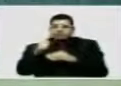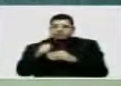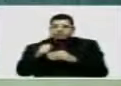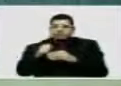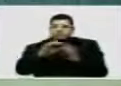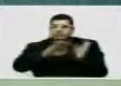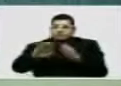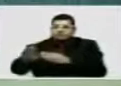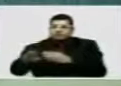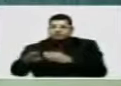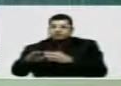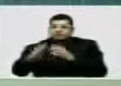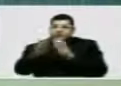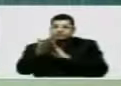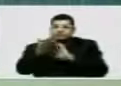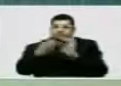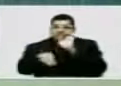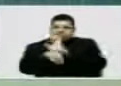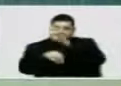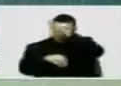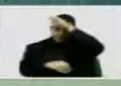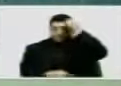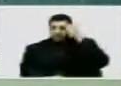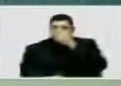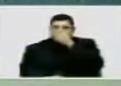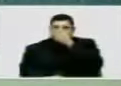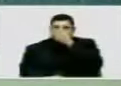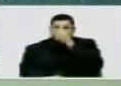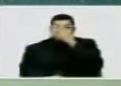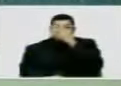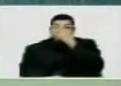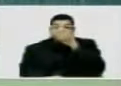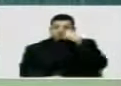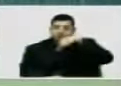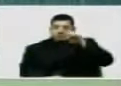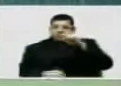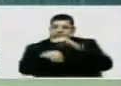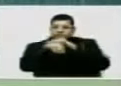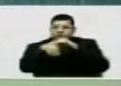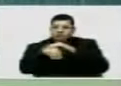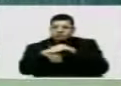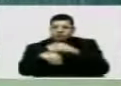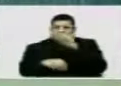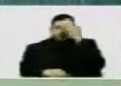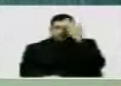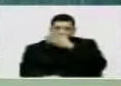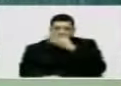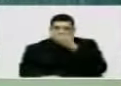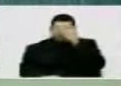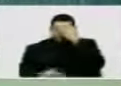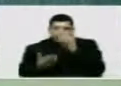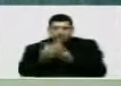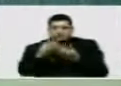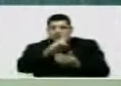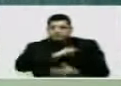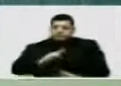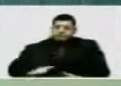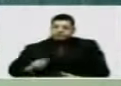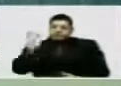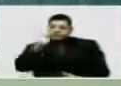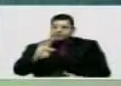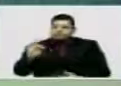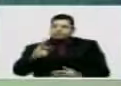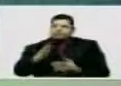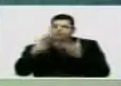provisória que retirou a produção de tablets do estado do Amazonas. Foi o discurso cego na confiança no governo